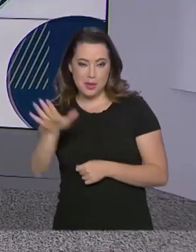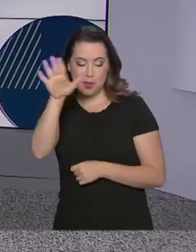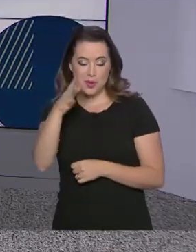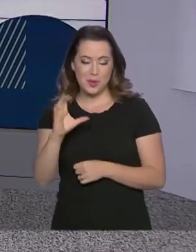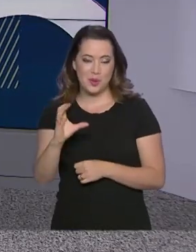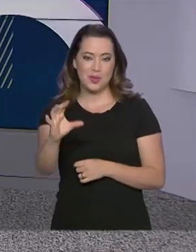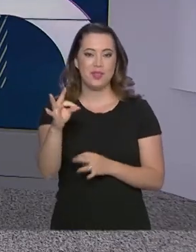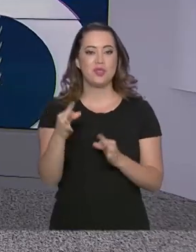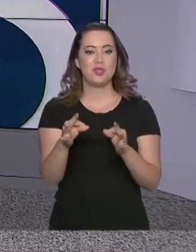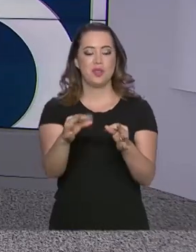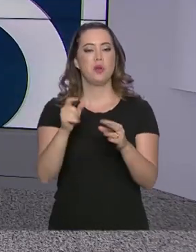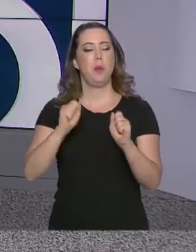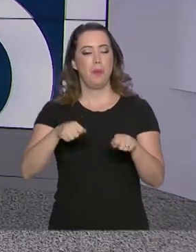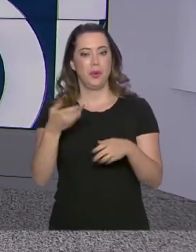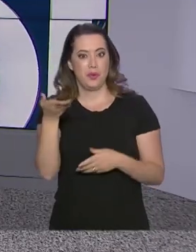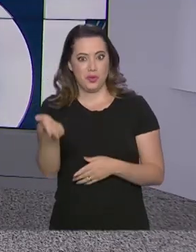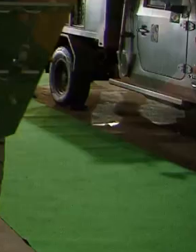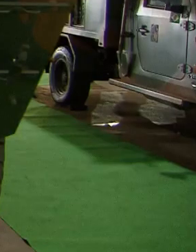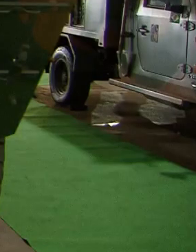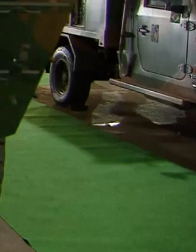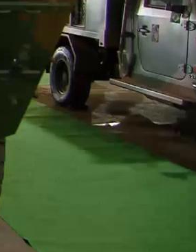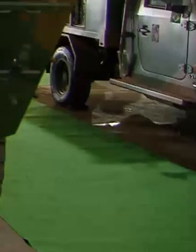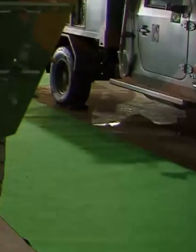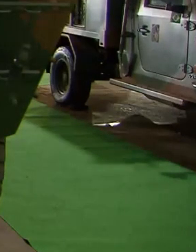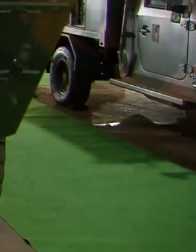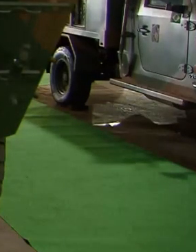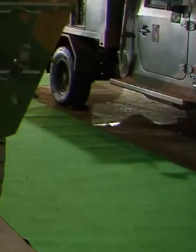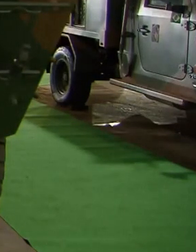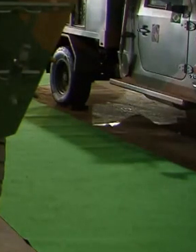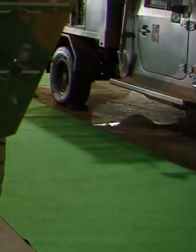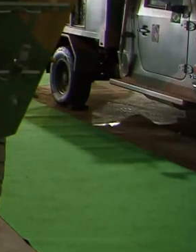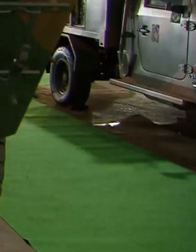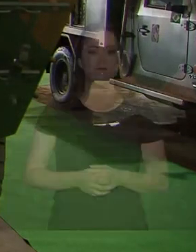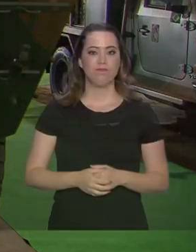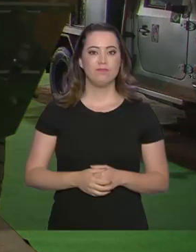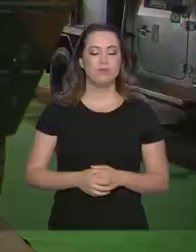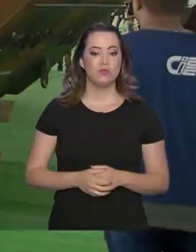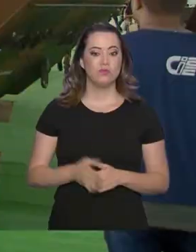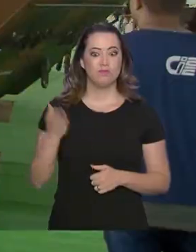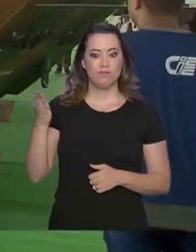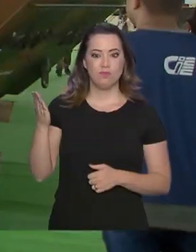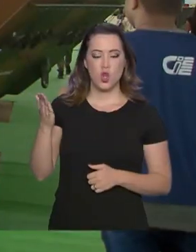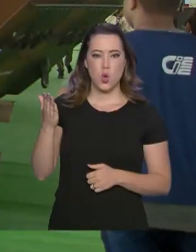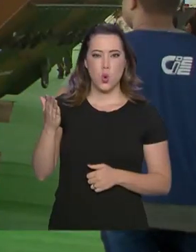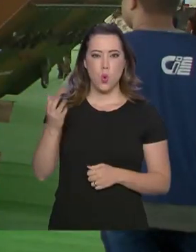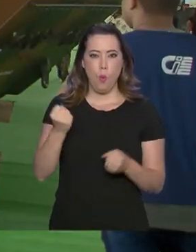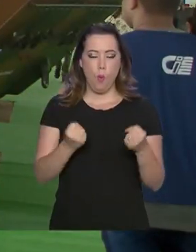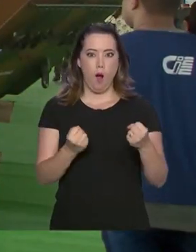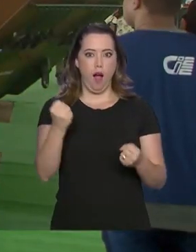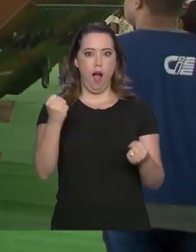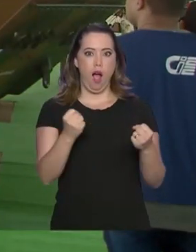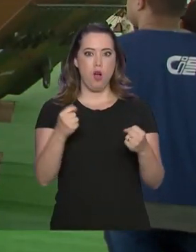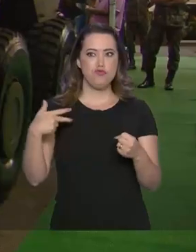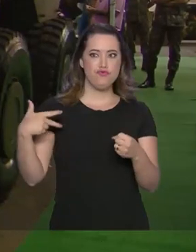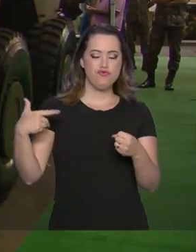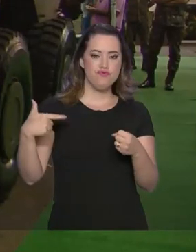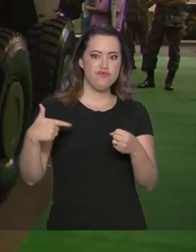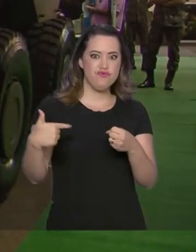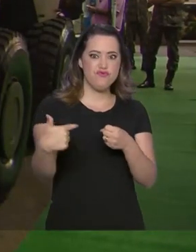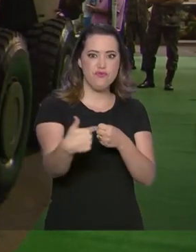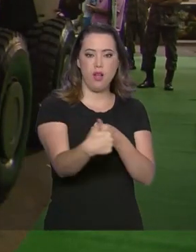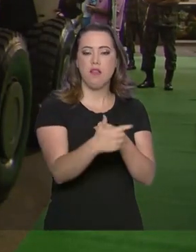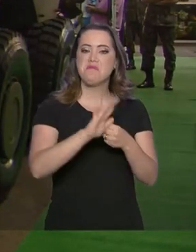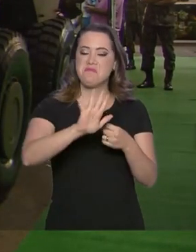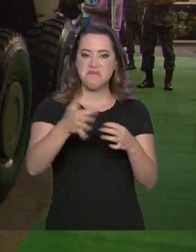fazer aqui em Brasília. O Guarani é o mais novo blindado do Exército Brasileiro. Um